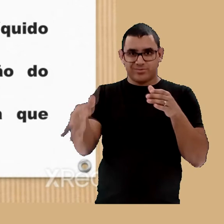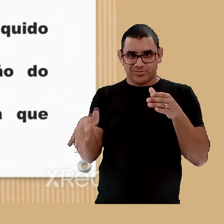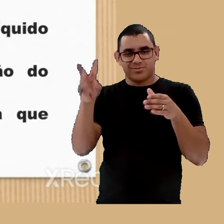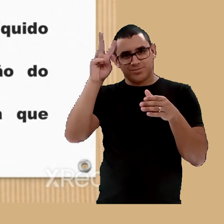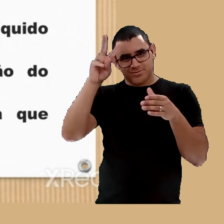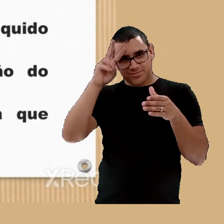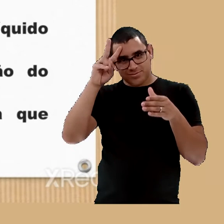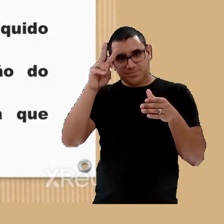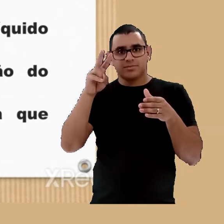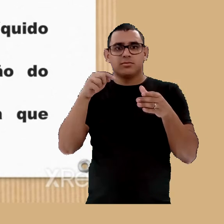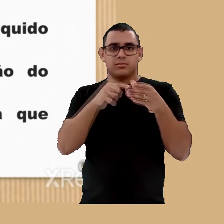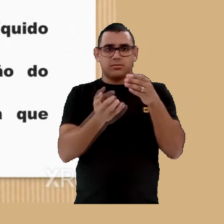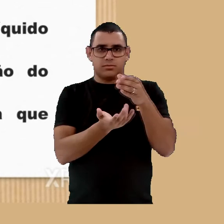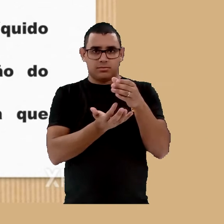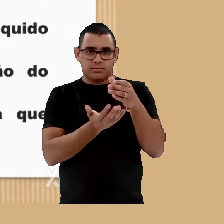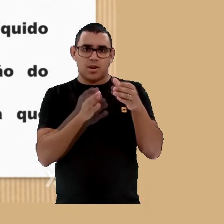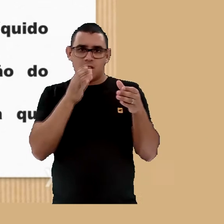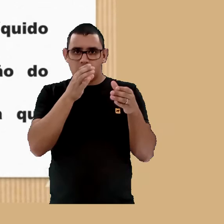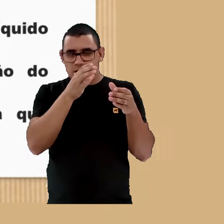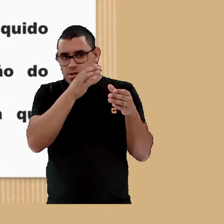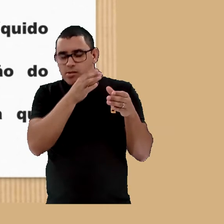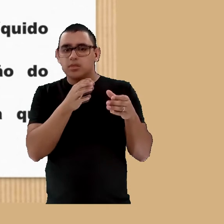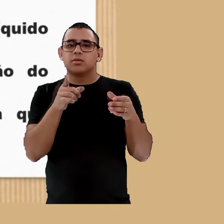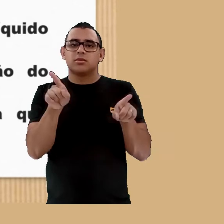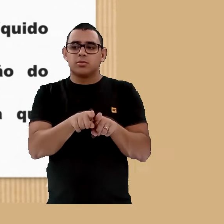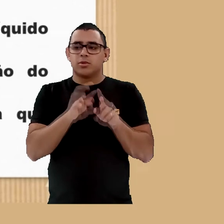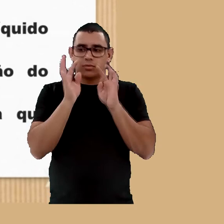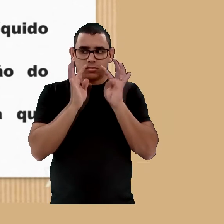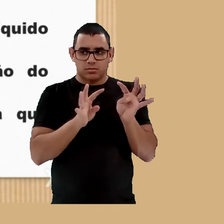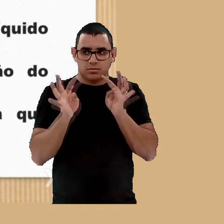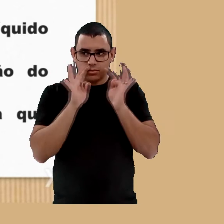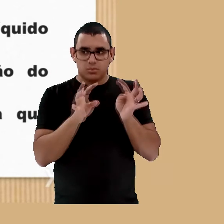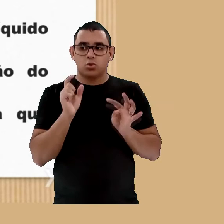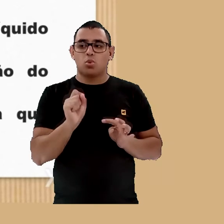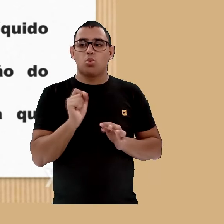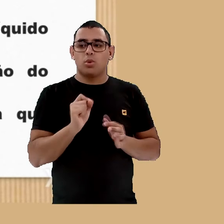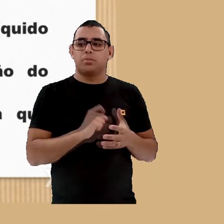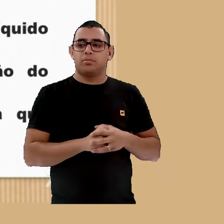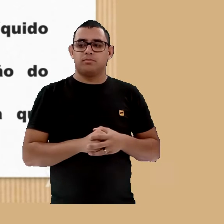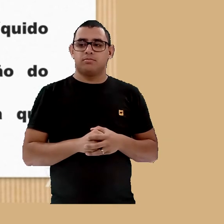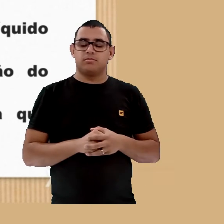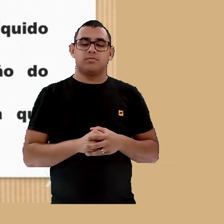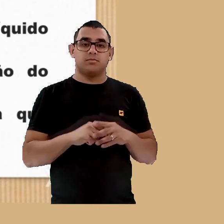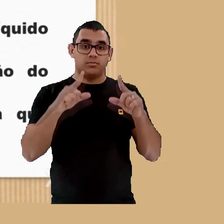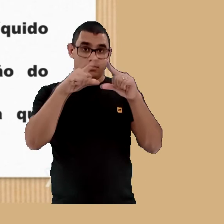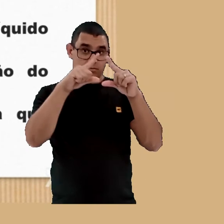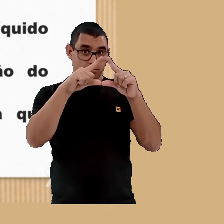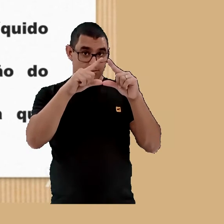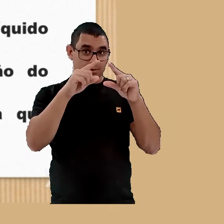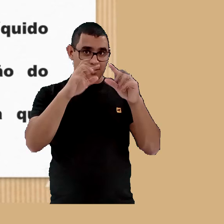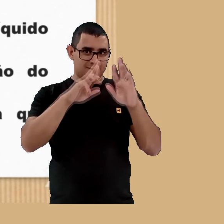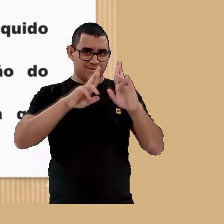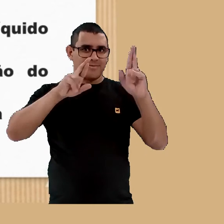extravasados, recipiente aquecido, certo? E vocês vão observar que essa variação vai